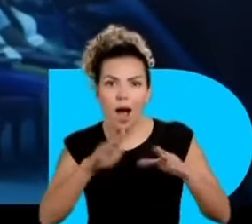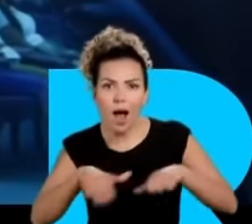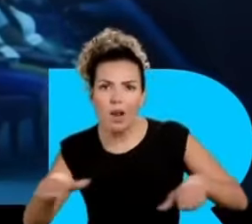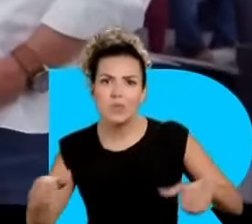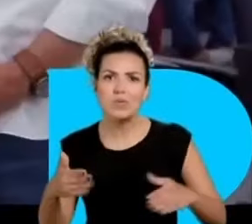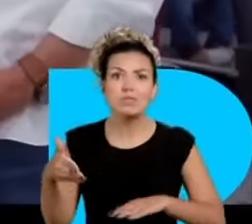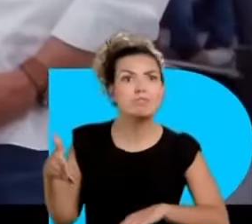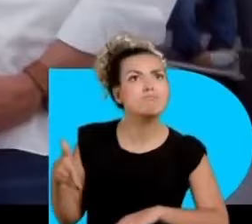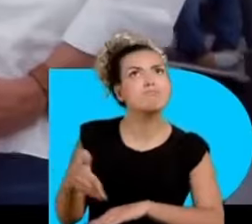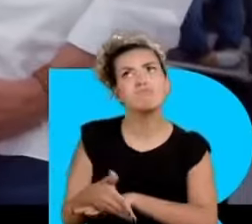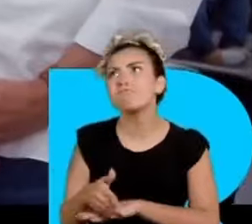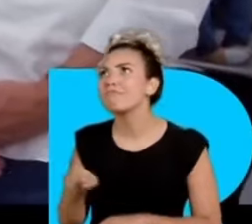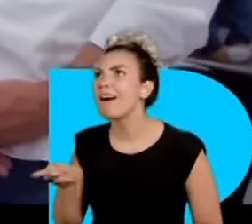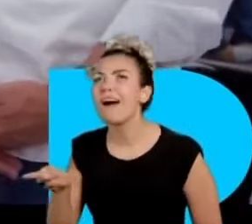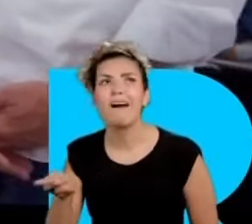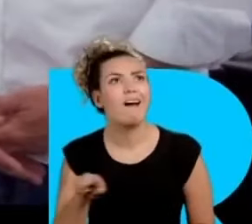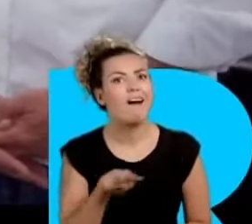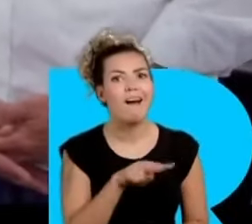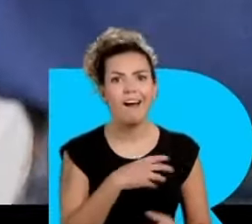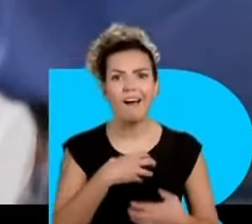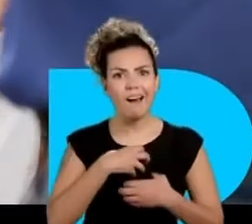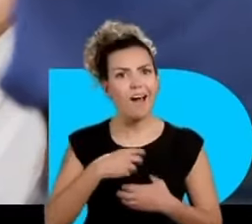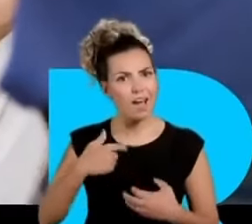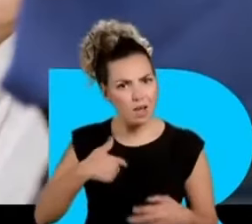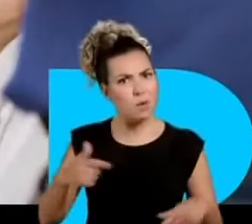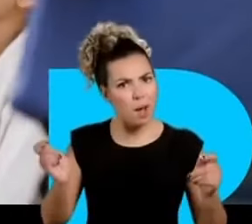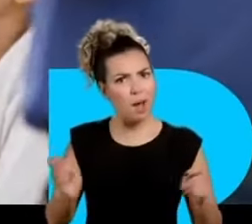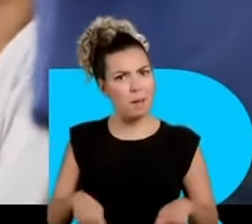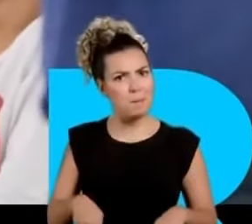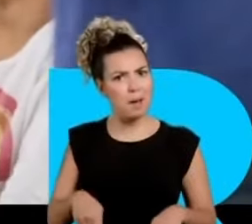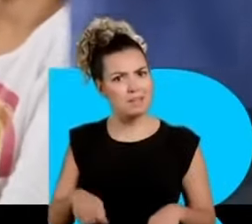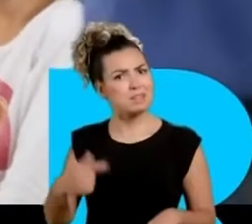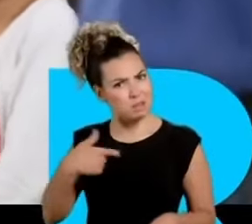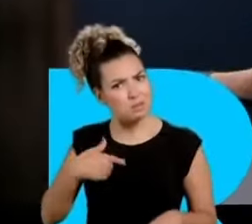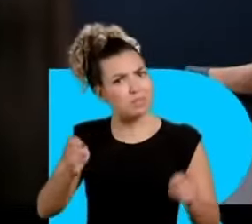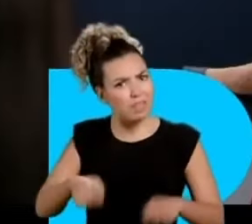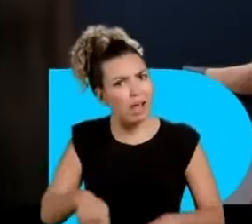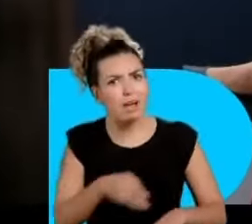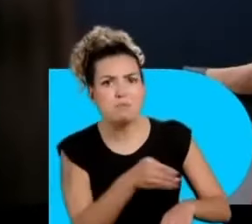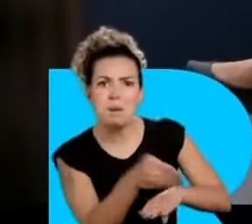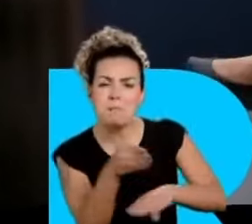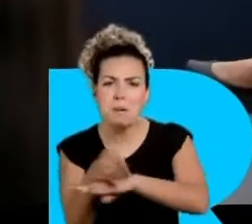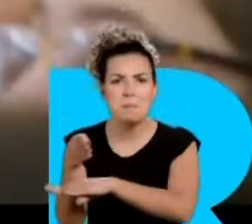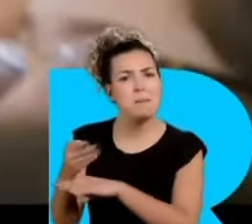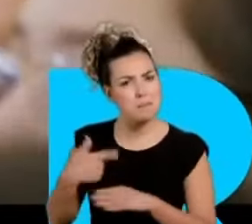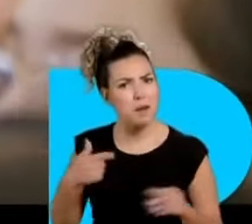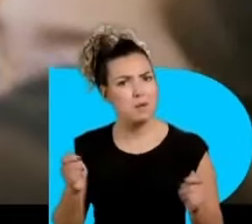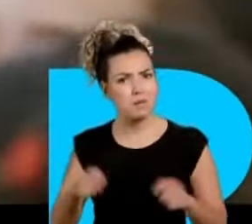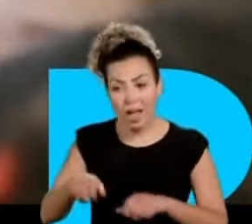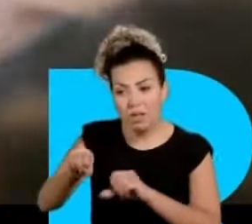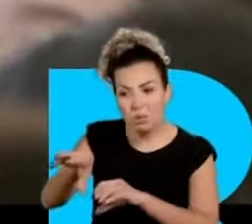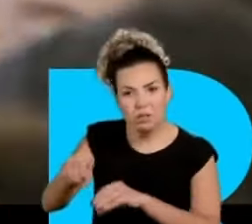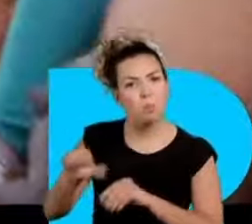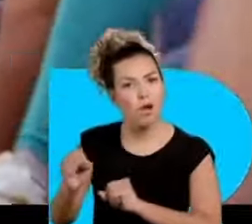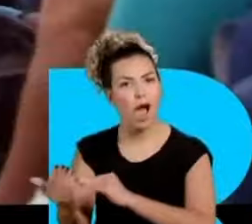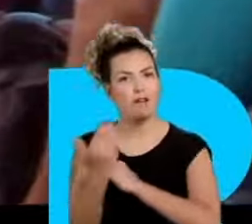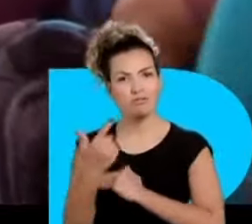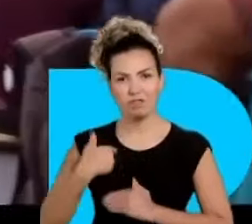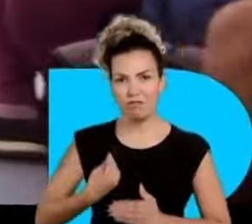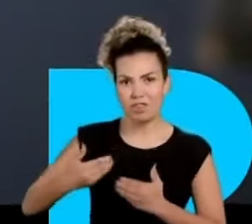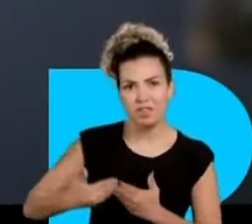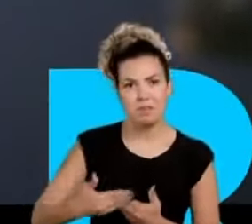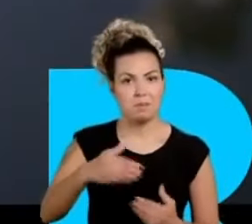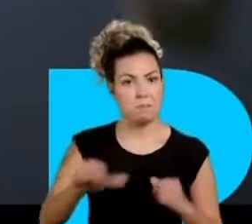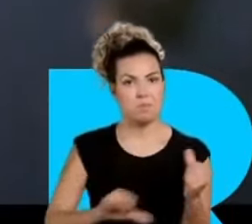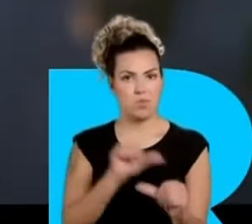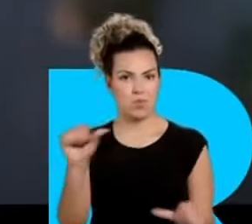que chegam aqui, aquele senso de importância e falar assim, pô, eu posso fazer esse negócio também, eu posso participar, eu, através da educação, pode mudar a